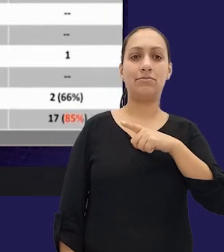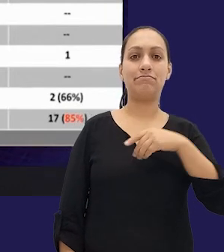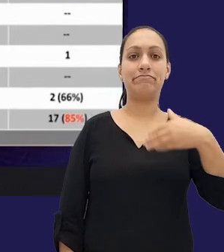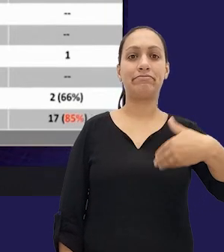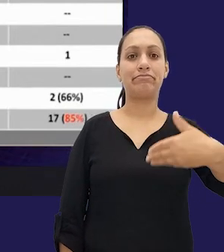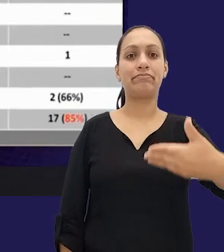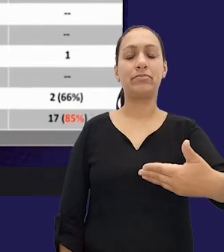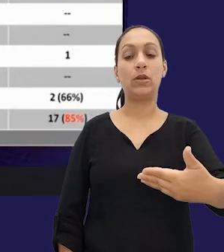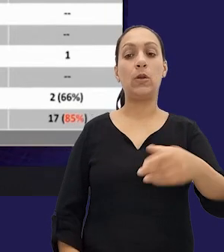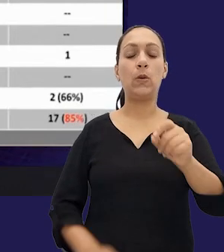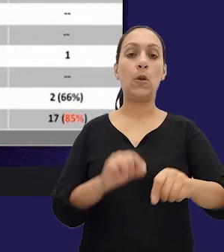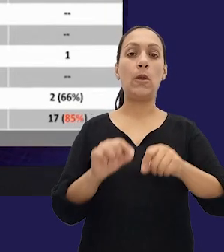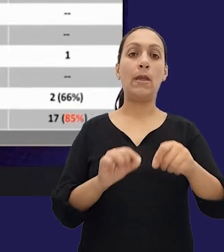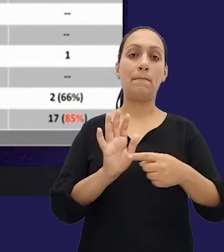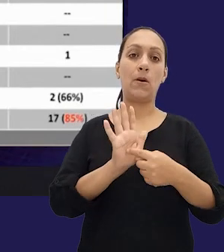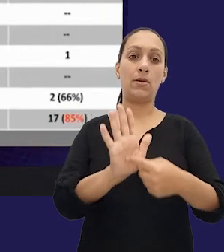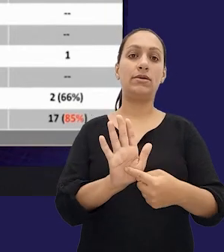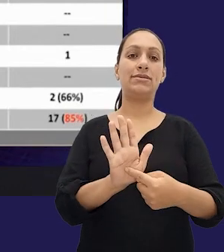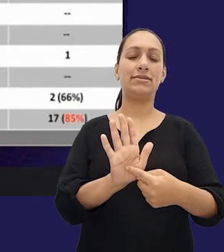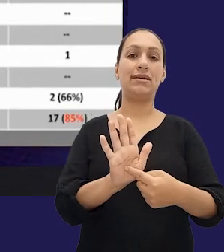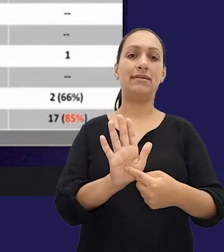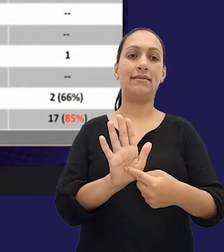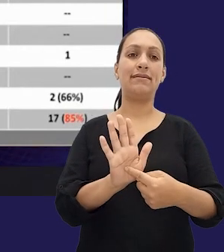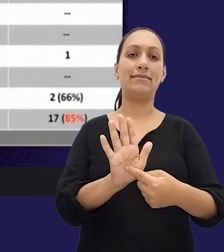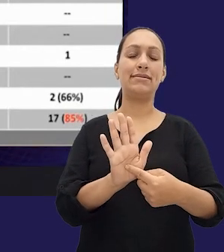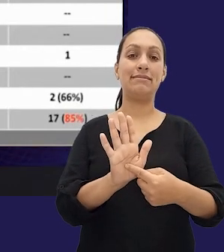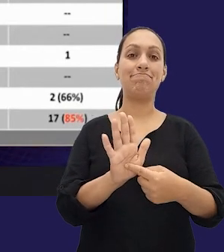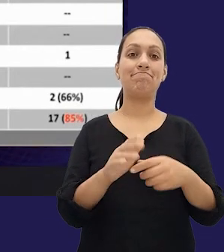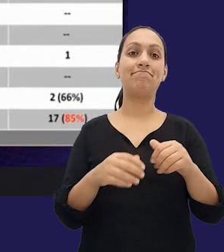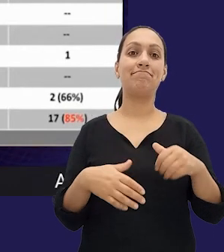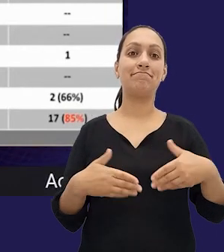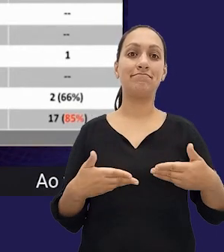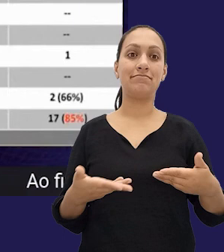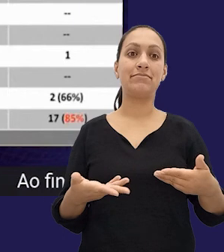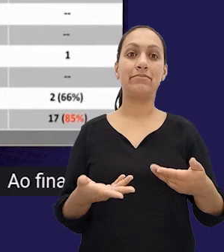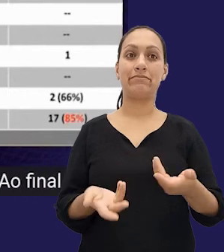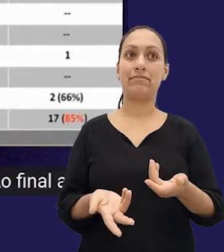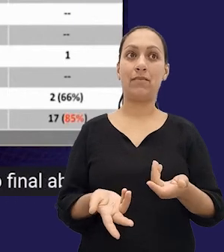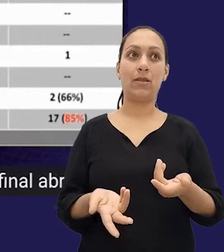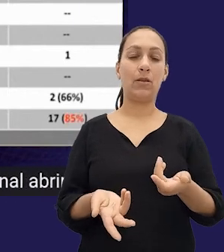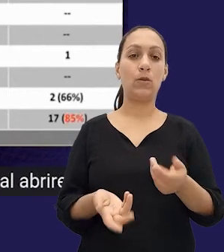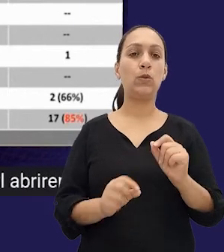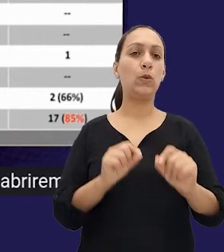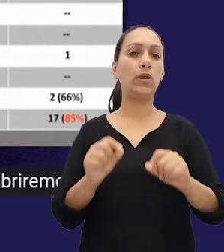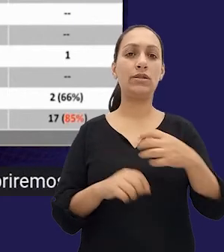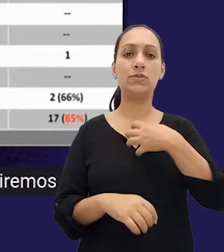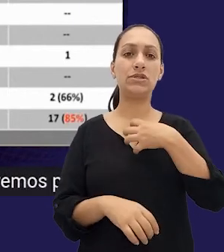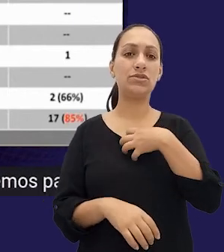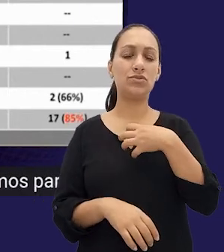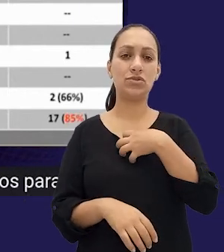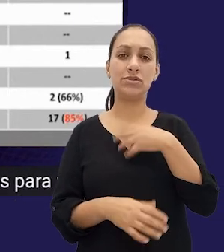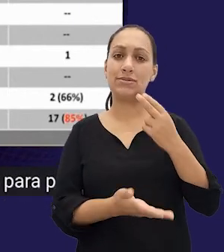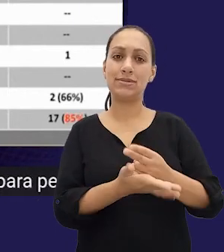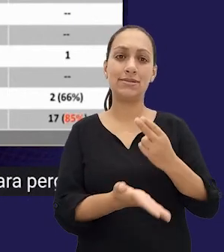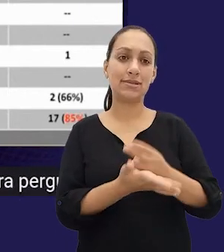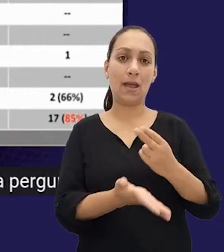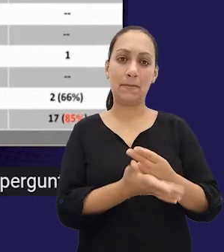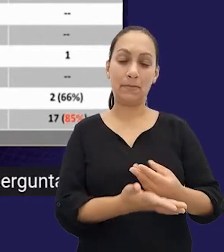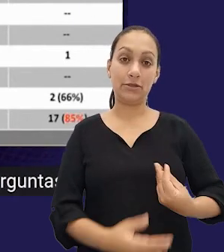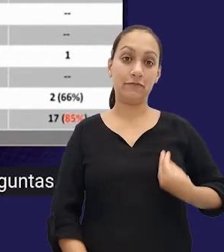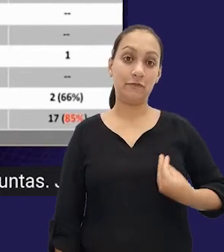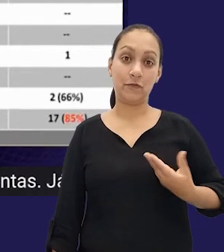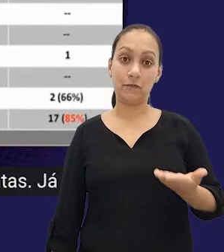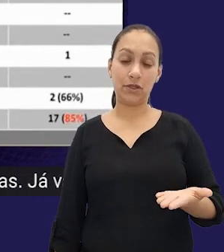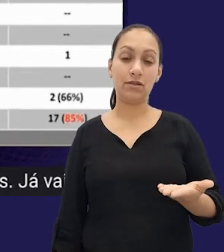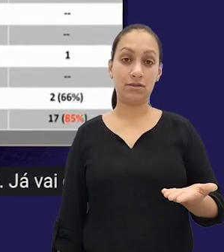tudo indica que ela é uma constante em ascensão, né? Uma constante no sentido de que estará sempre presente e